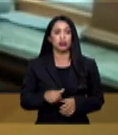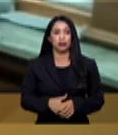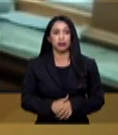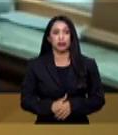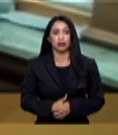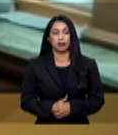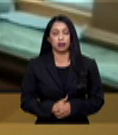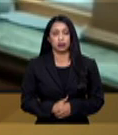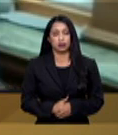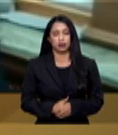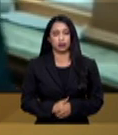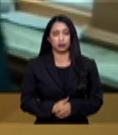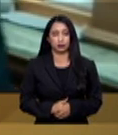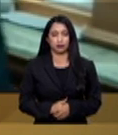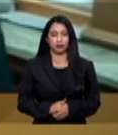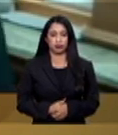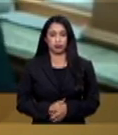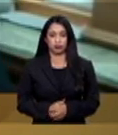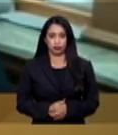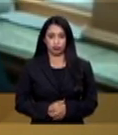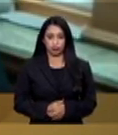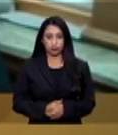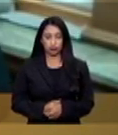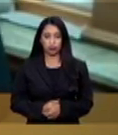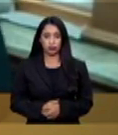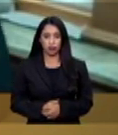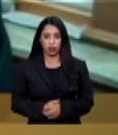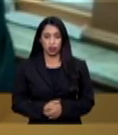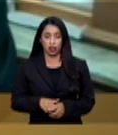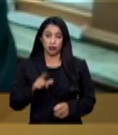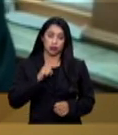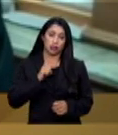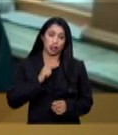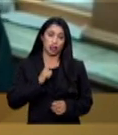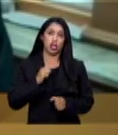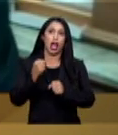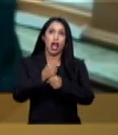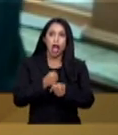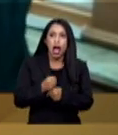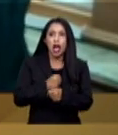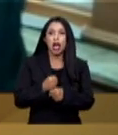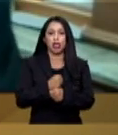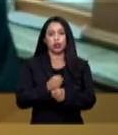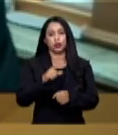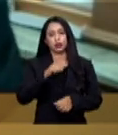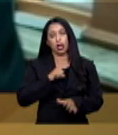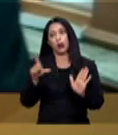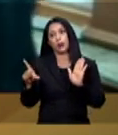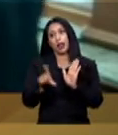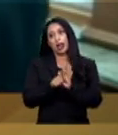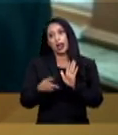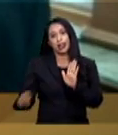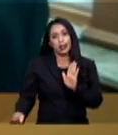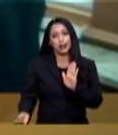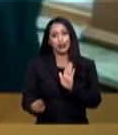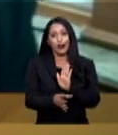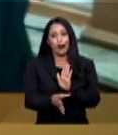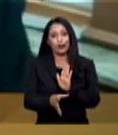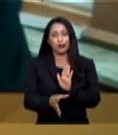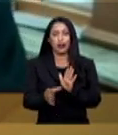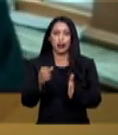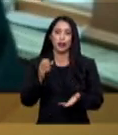é estimular a prática que houve de a cada ano se ter a edição de uma lei prevendo